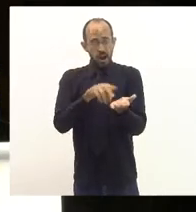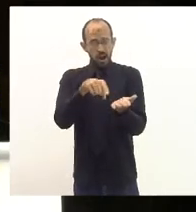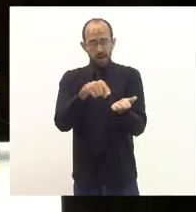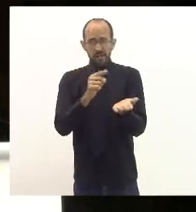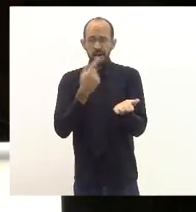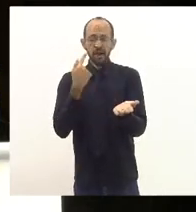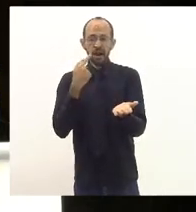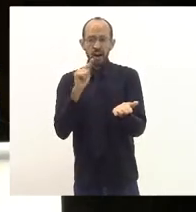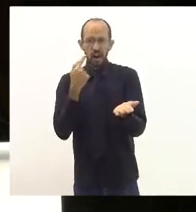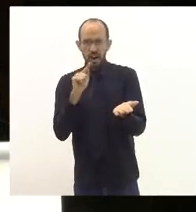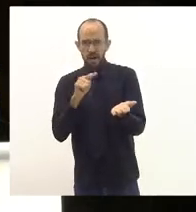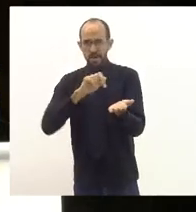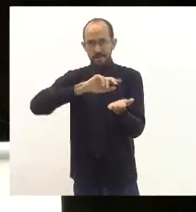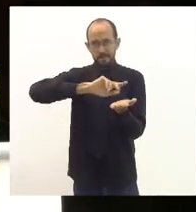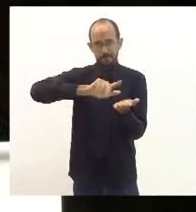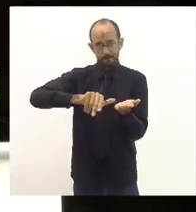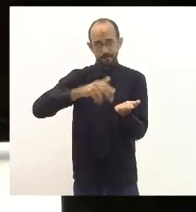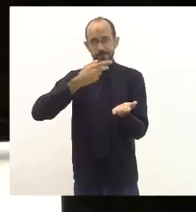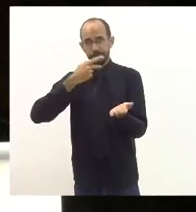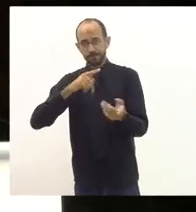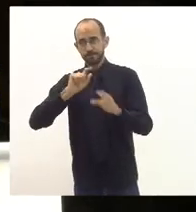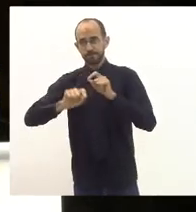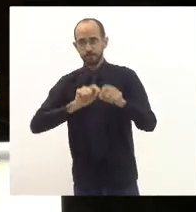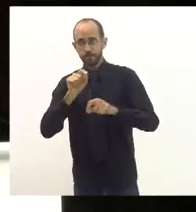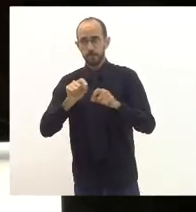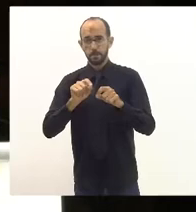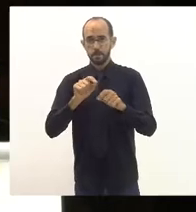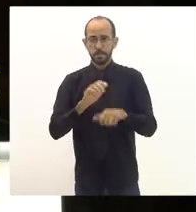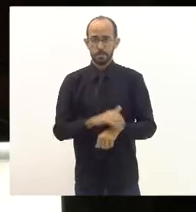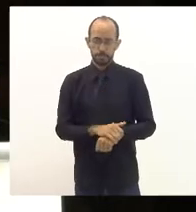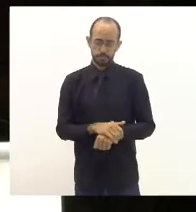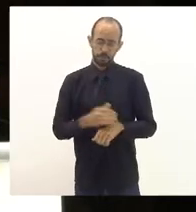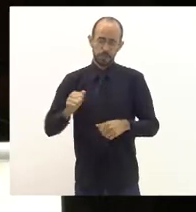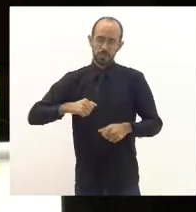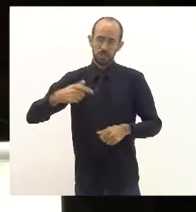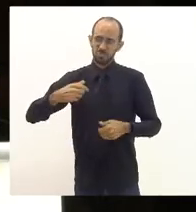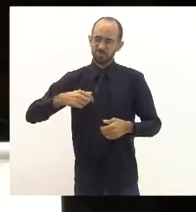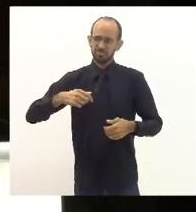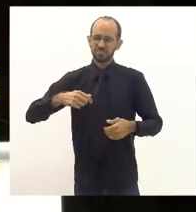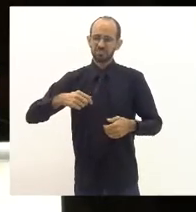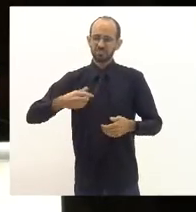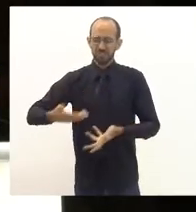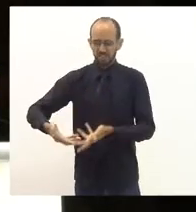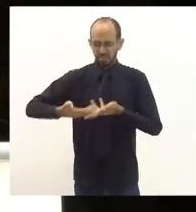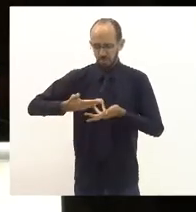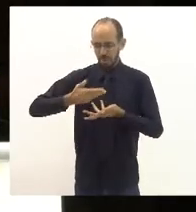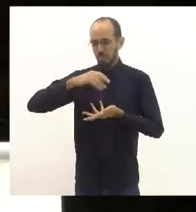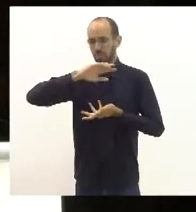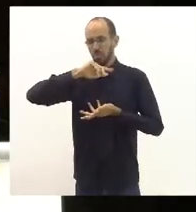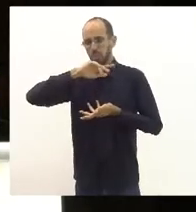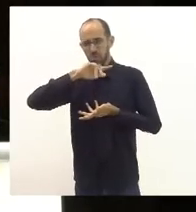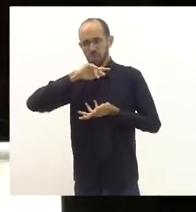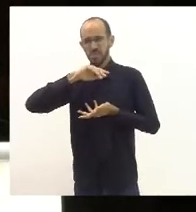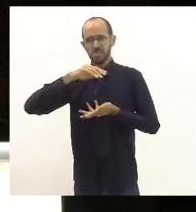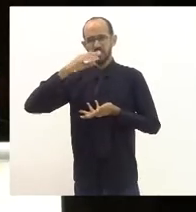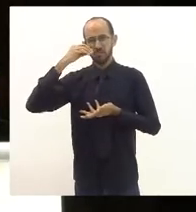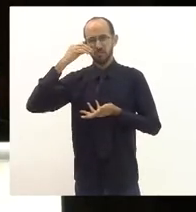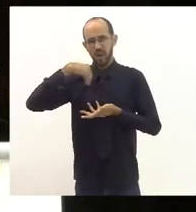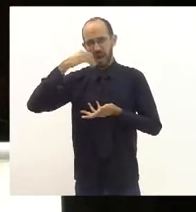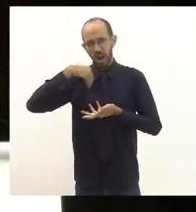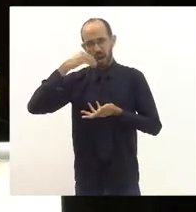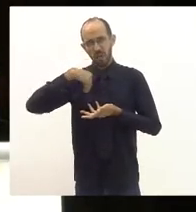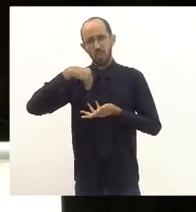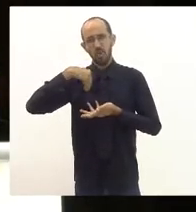relatos de pacientes que relatam que são maltratados e têm um atendimento precário dentro do